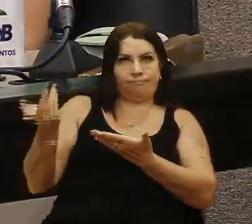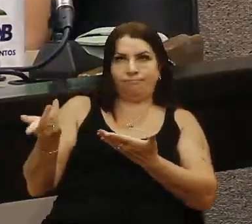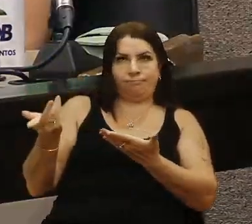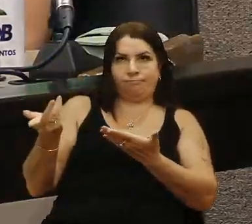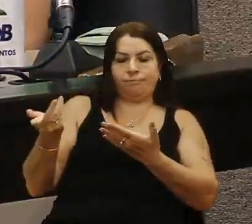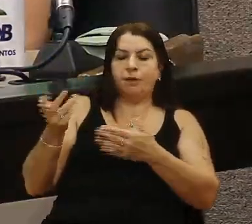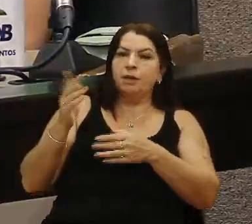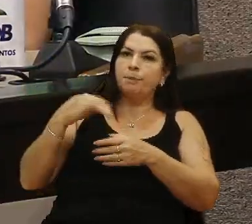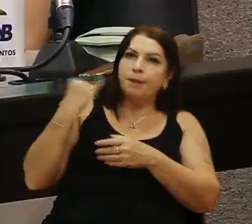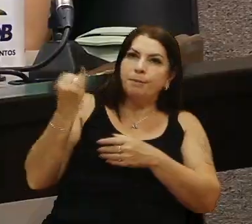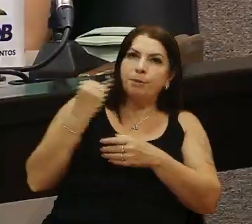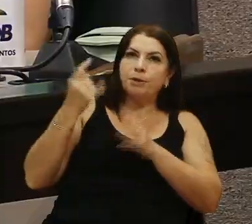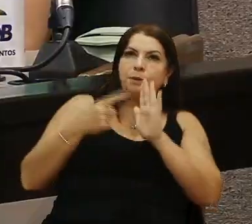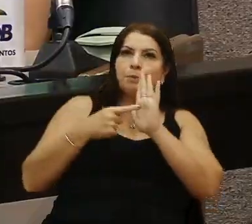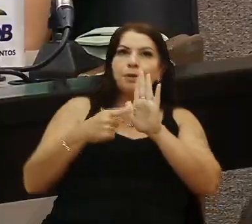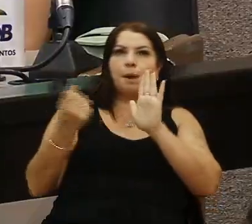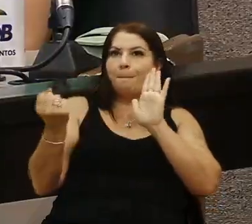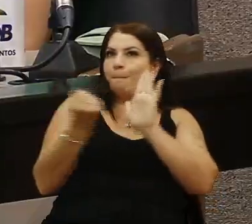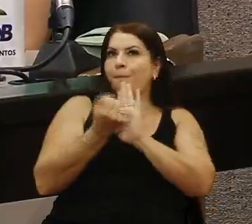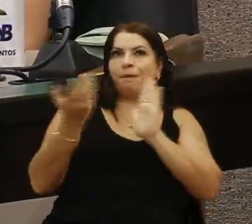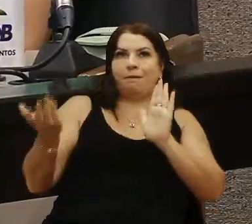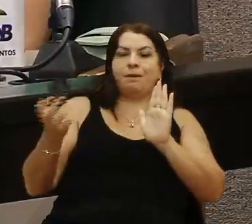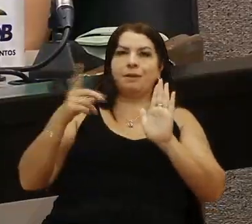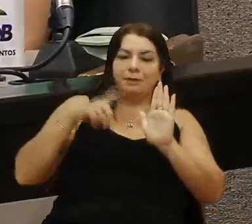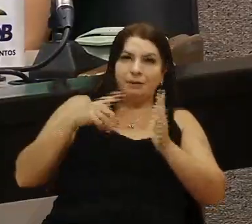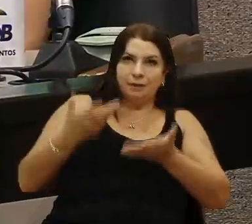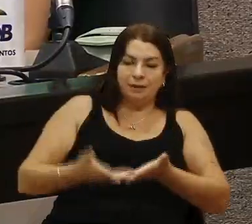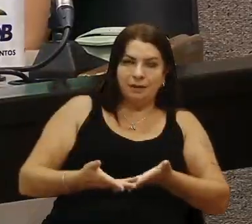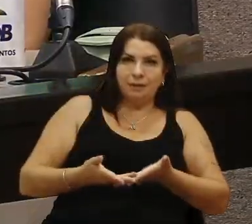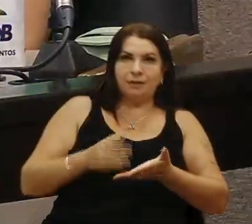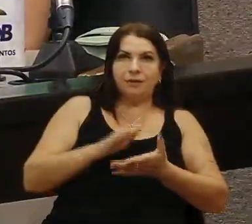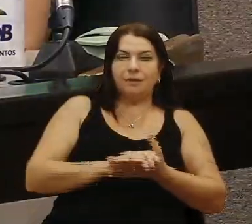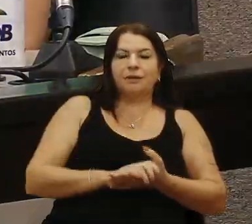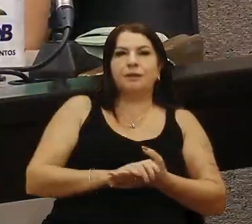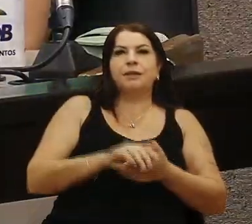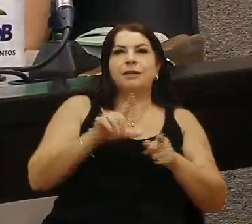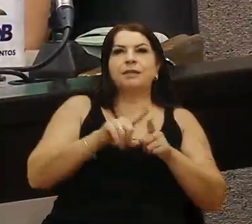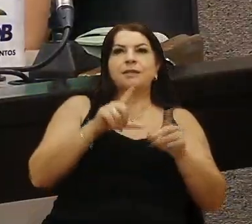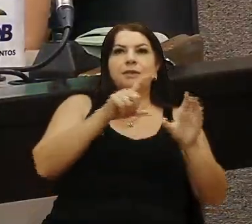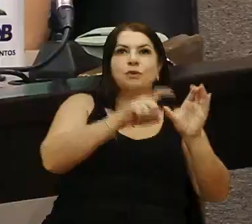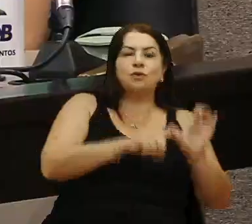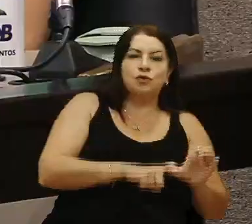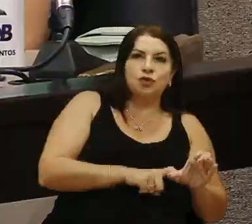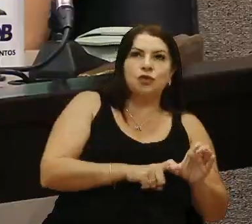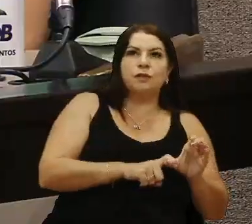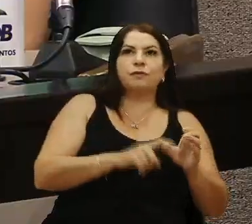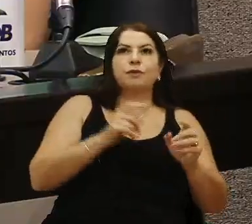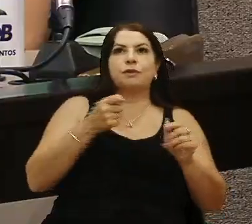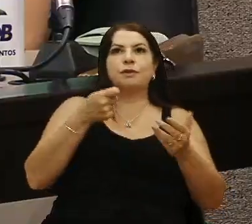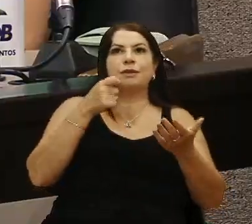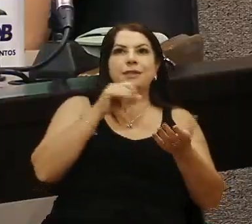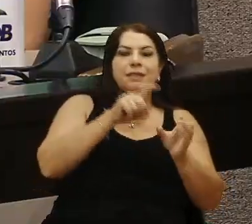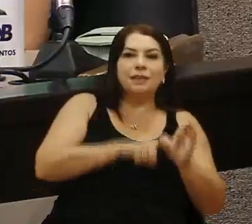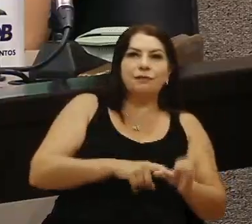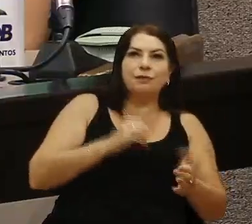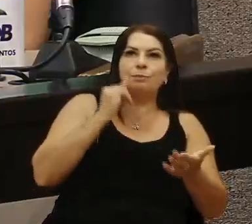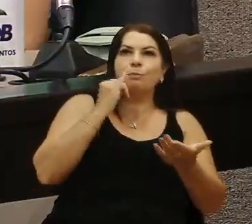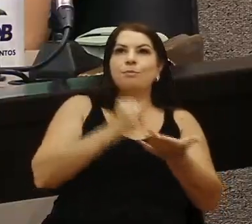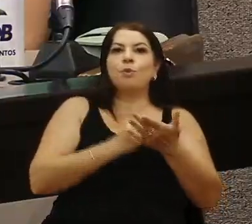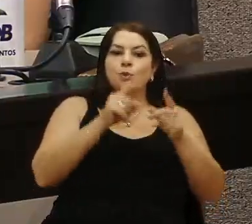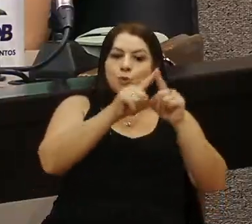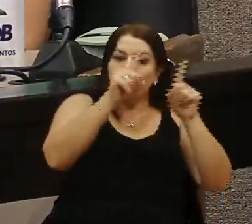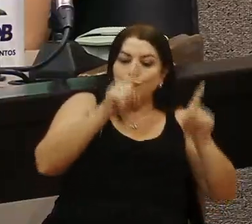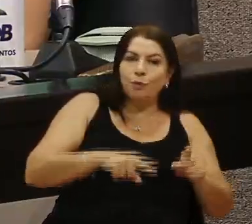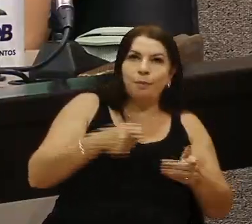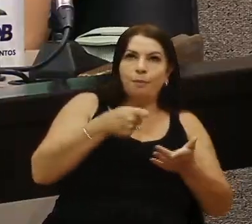mais importância de mostrar a marca que se tenha. Se eu tenho dívida, se eu devo imposto, se eu tenho funcionário